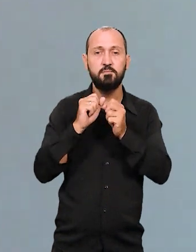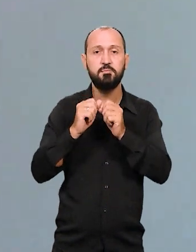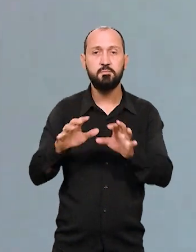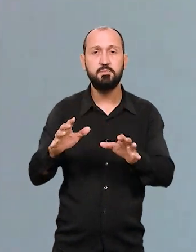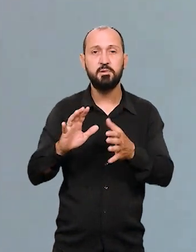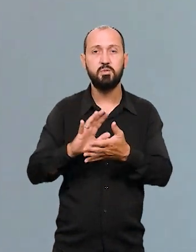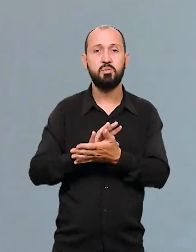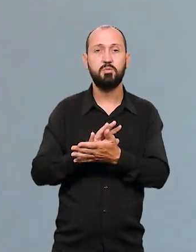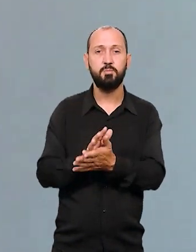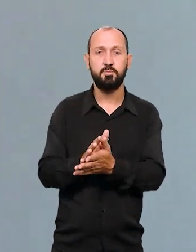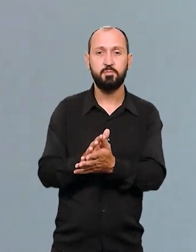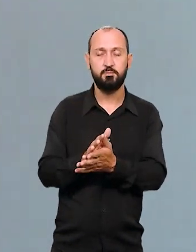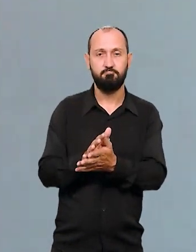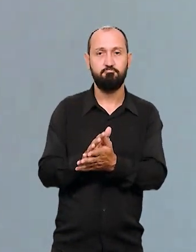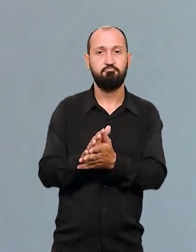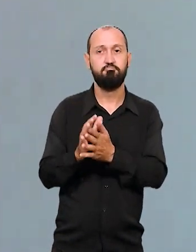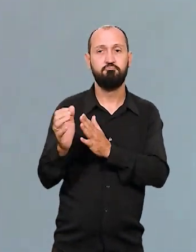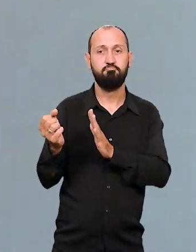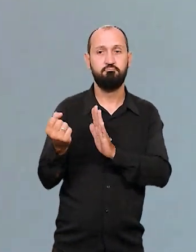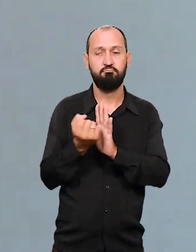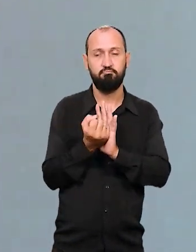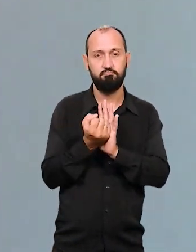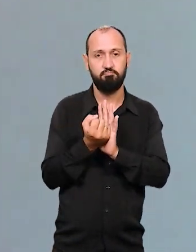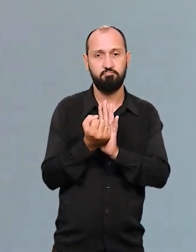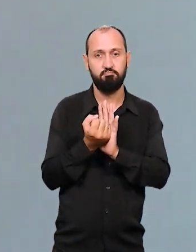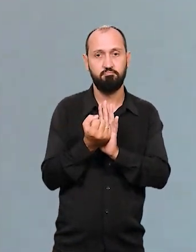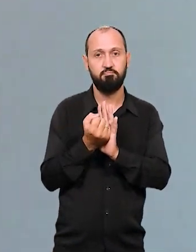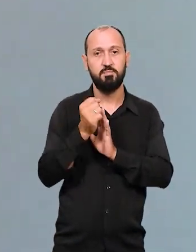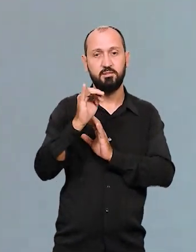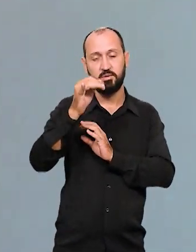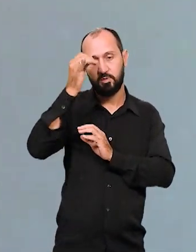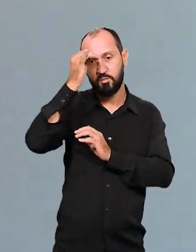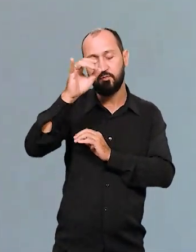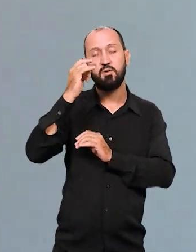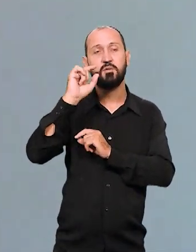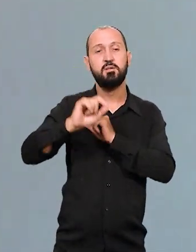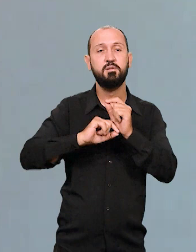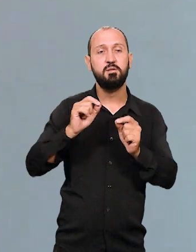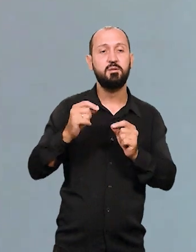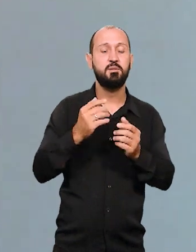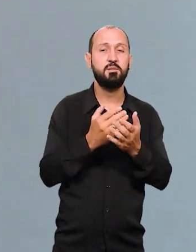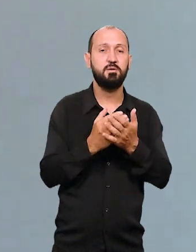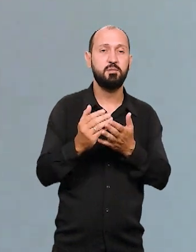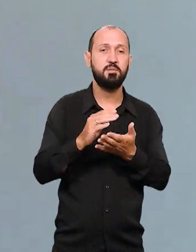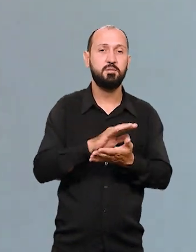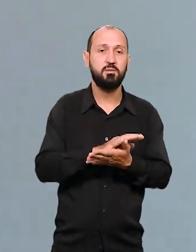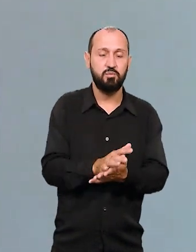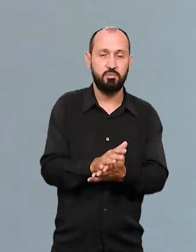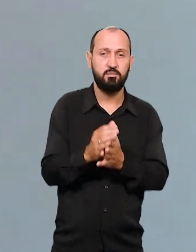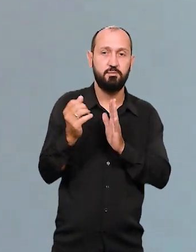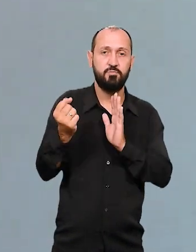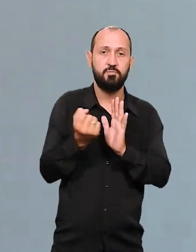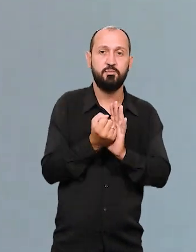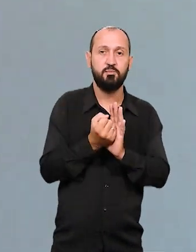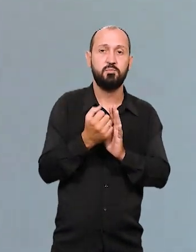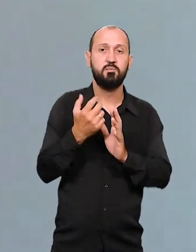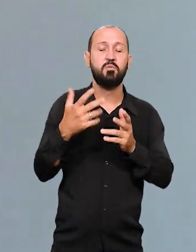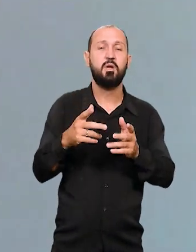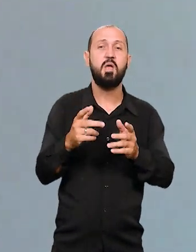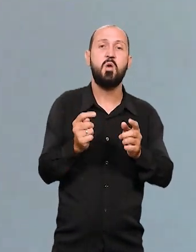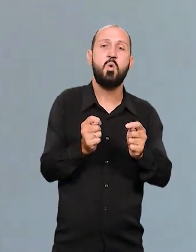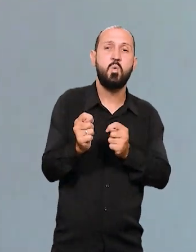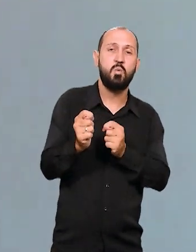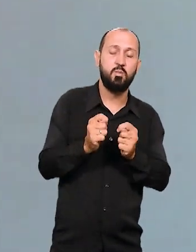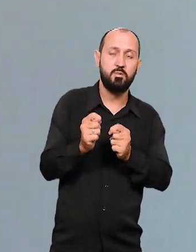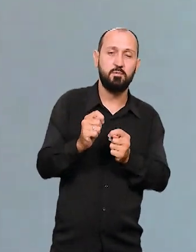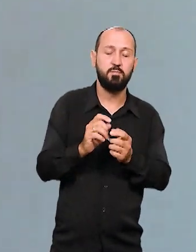a epidemia do preconceito e do estigma. E que sem combater esse preconceito e sem esse estigma, nós não